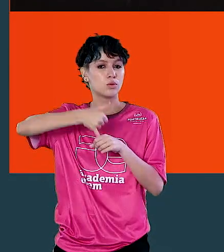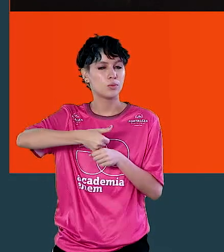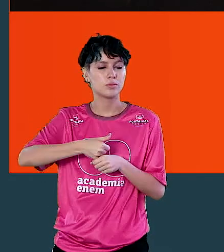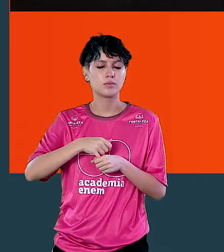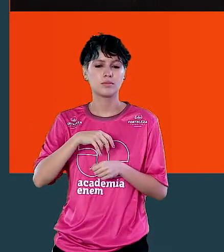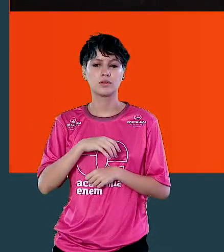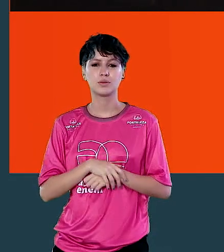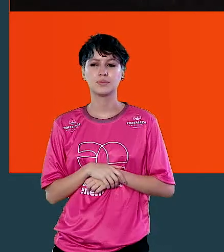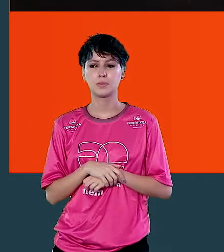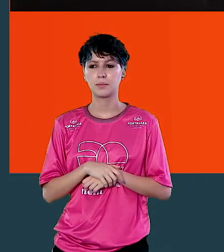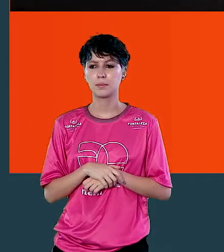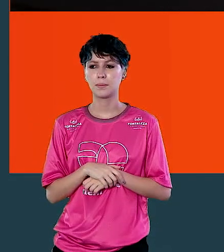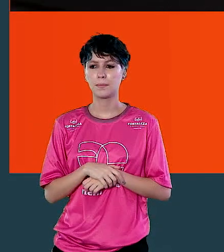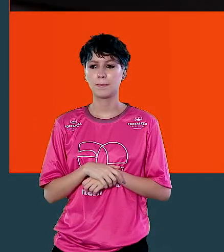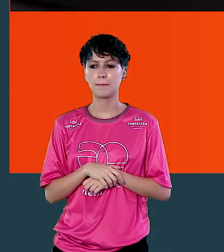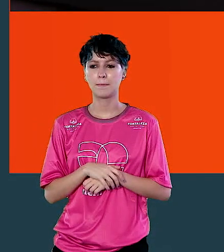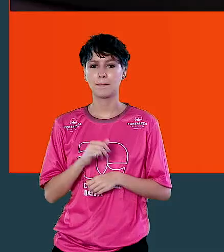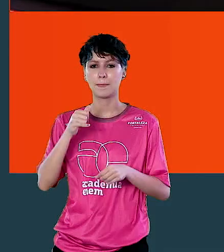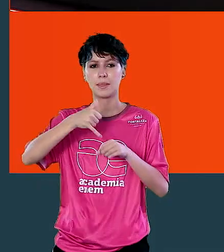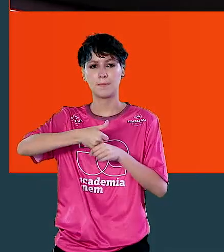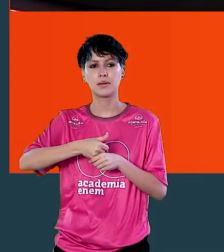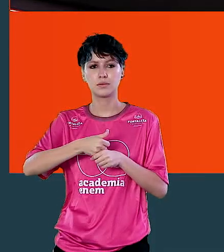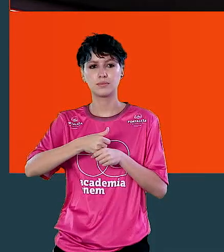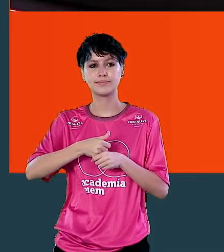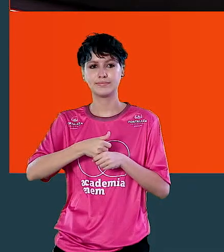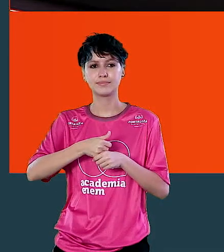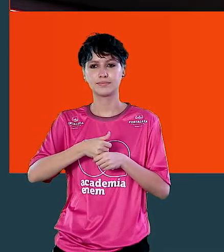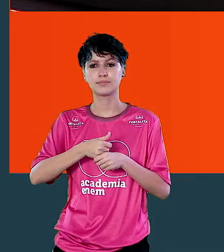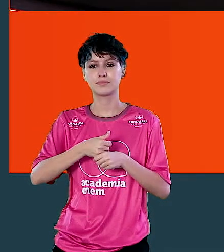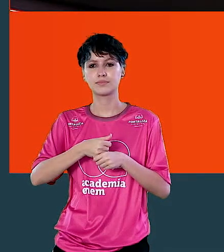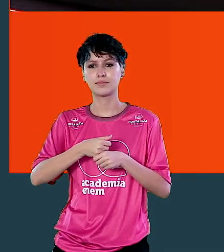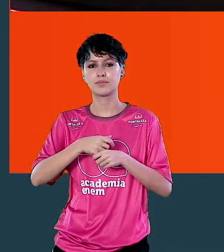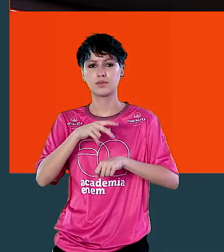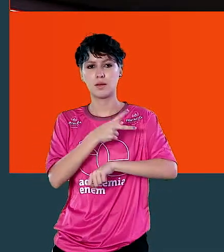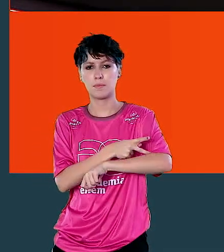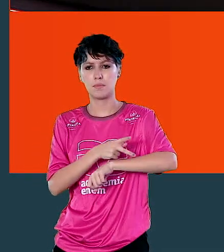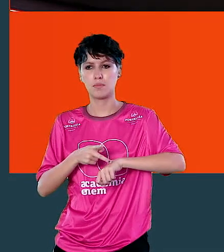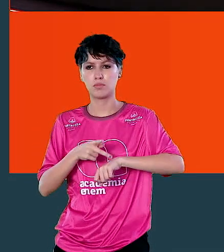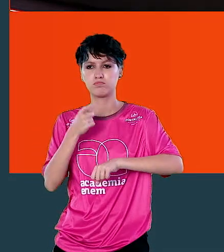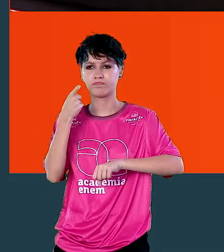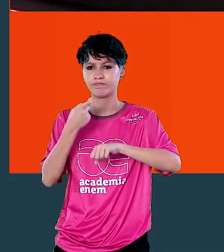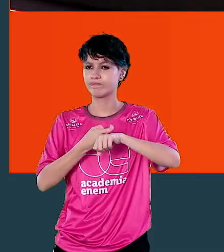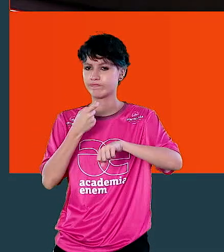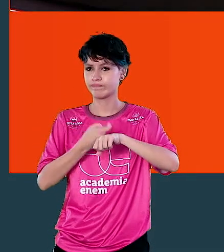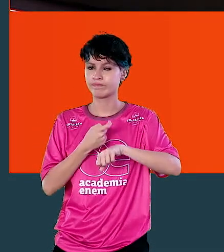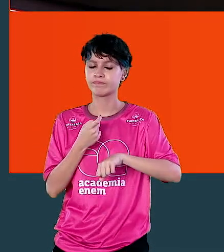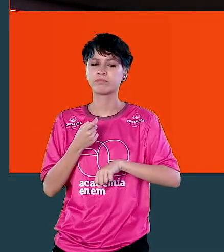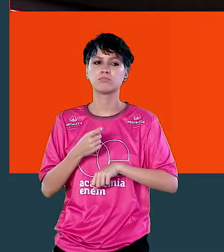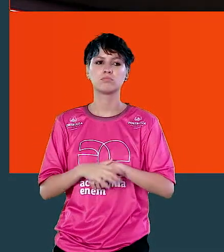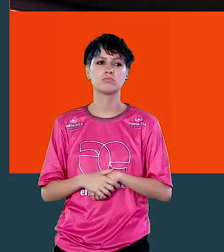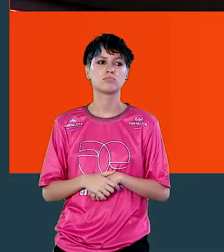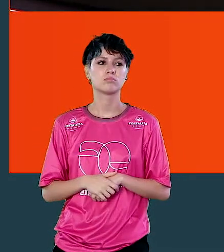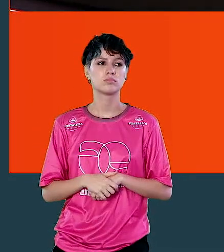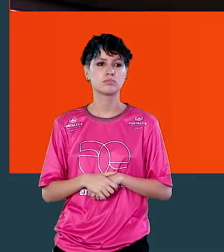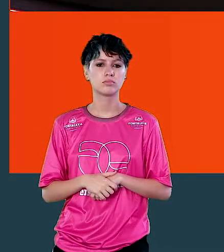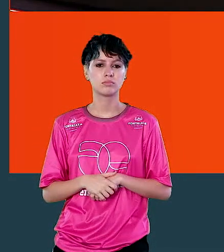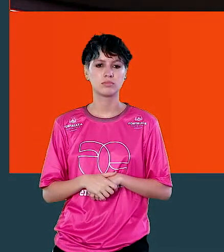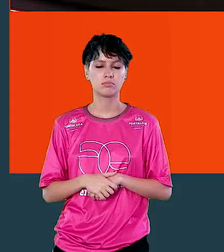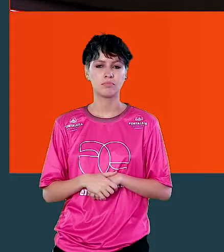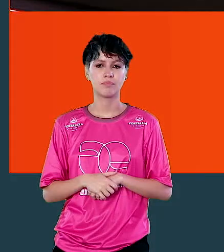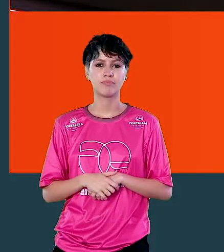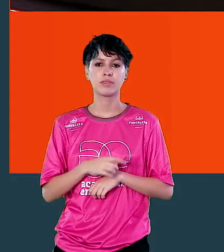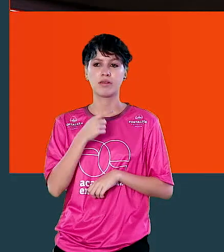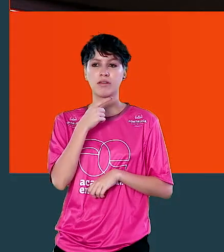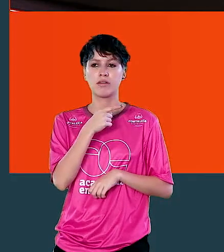isso. O petróleo bruto, que é o que a gente extrai, né, da rocha, ele entra em uma fornalha. Para